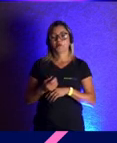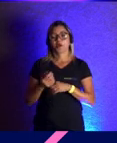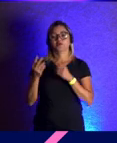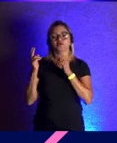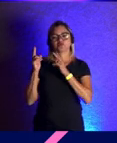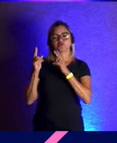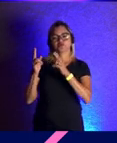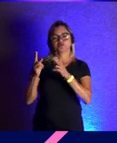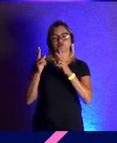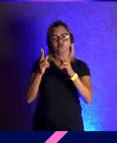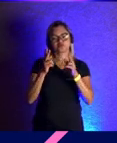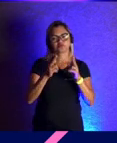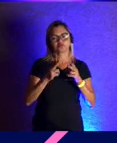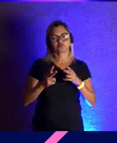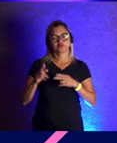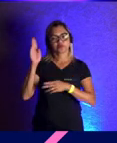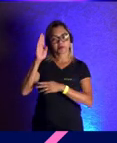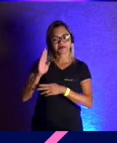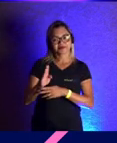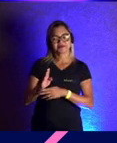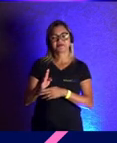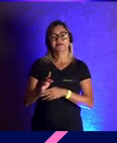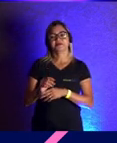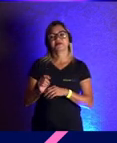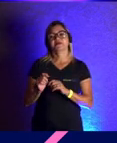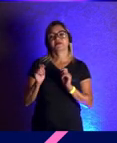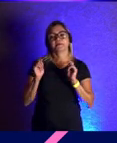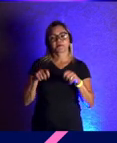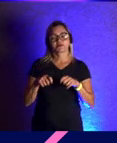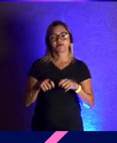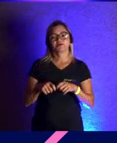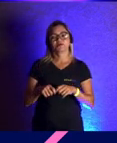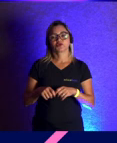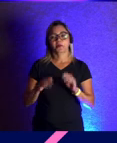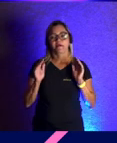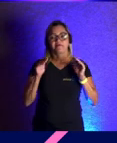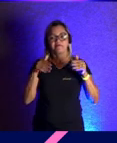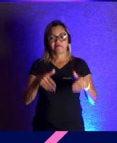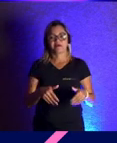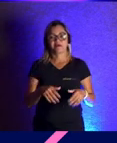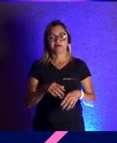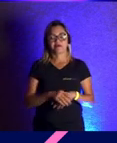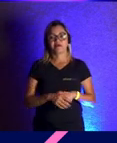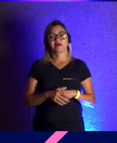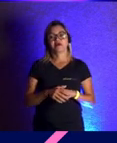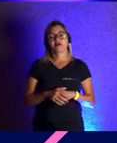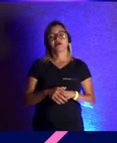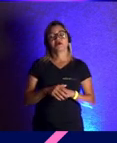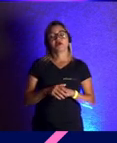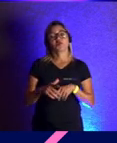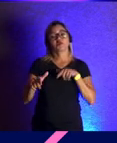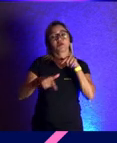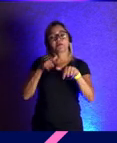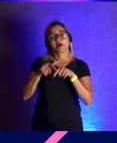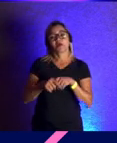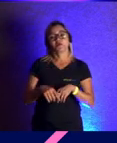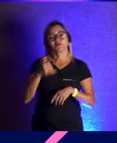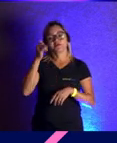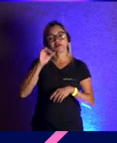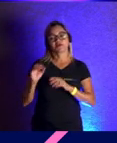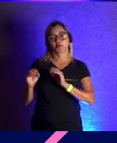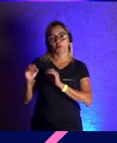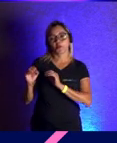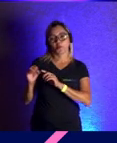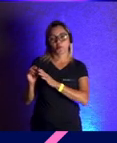Brasil inteiro, se a gente estivesse fazendo as consultações para saber mais a fundo sobre o trabalho na estudante do Espírito de Israel,